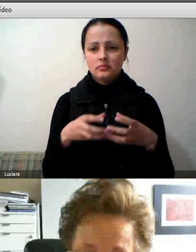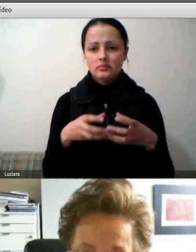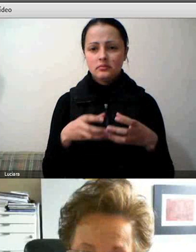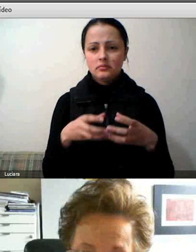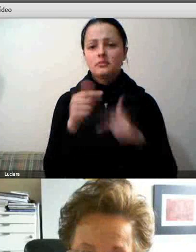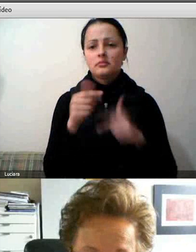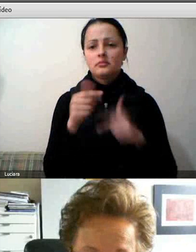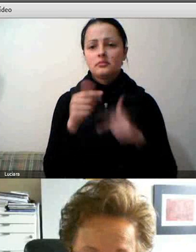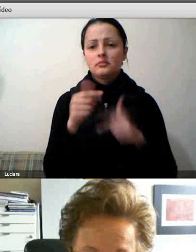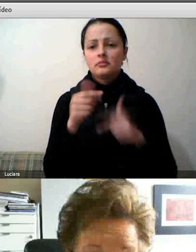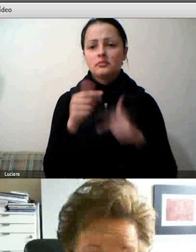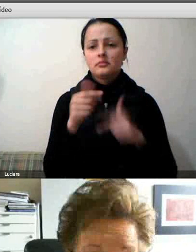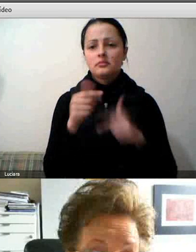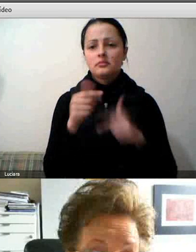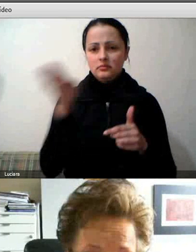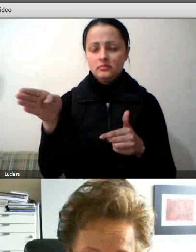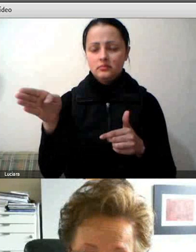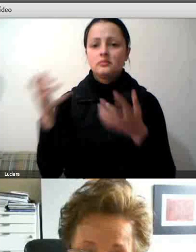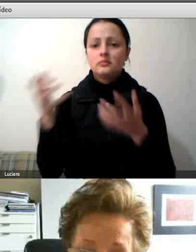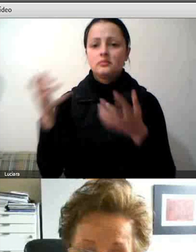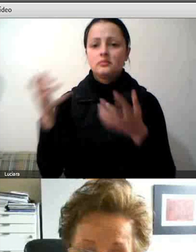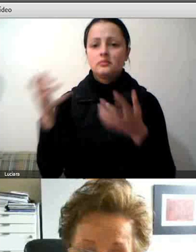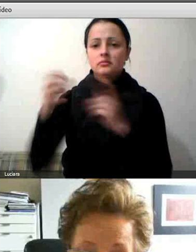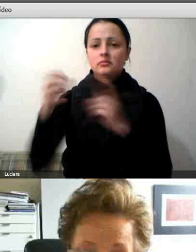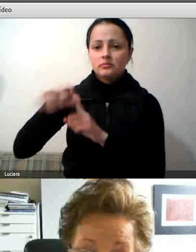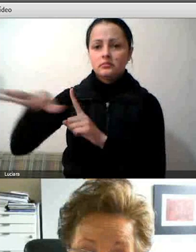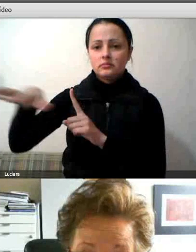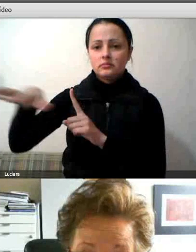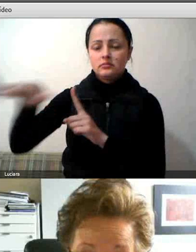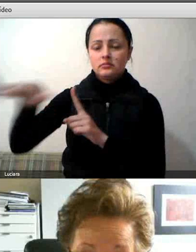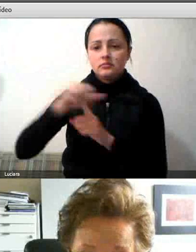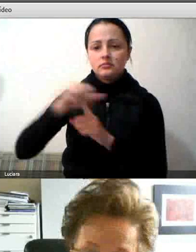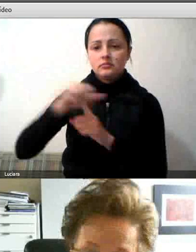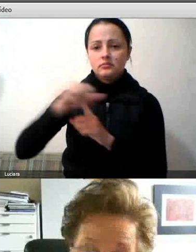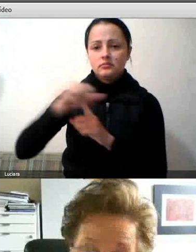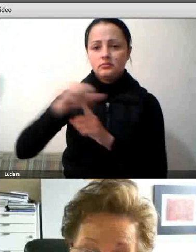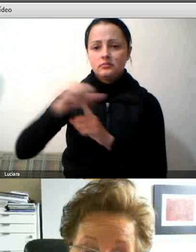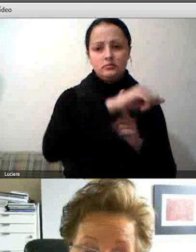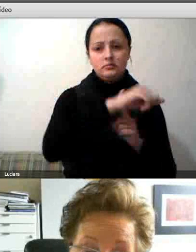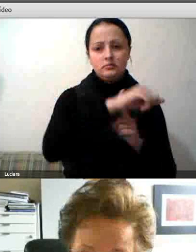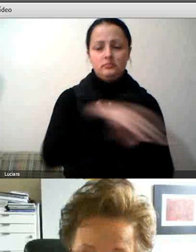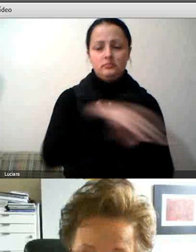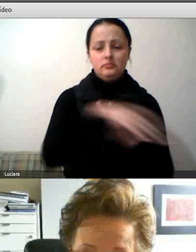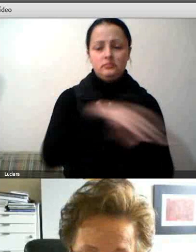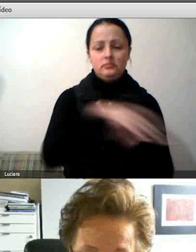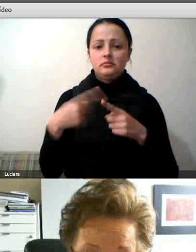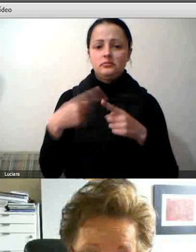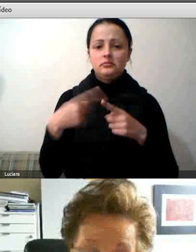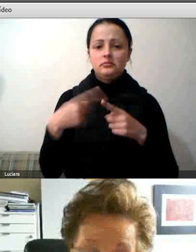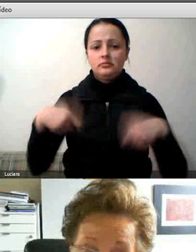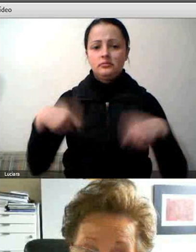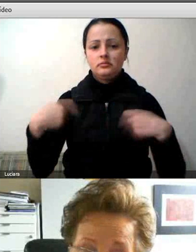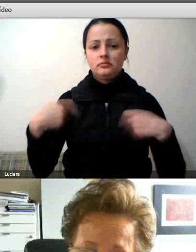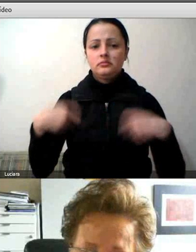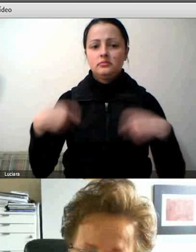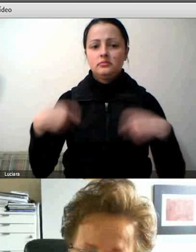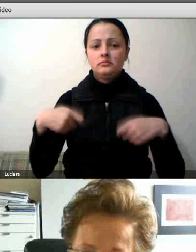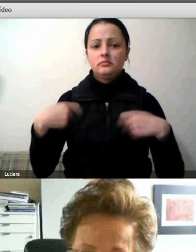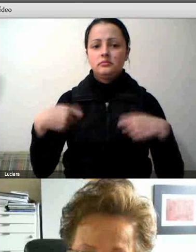E agora a gente teria multiplicado essa necessidade de atendimento, porque são muitas escolas.